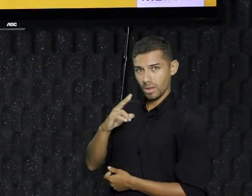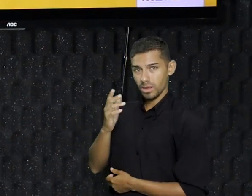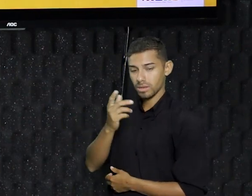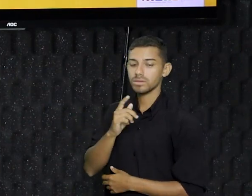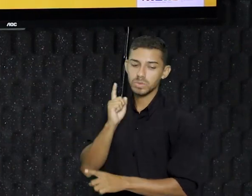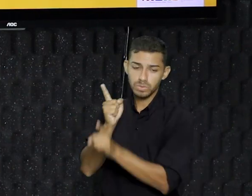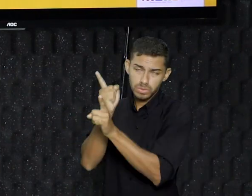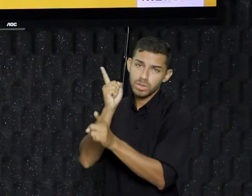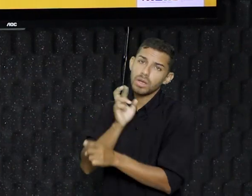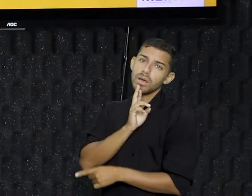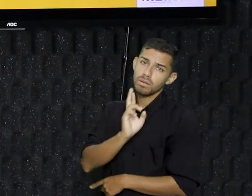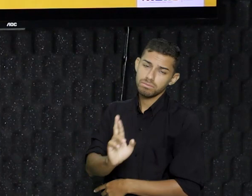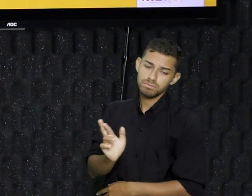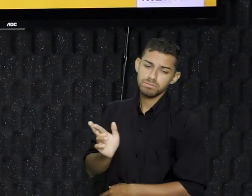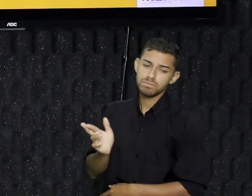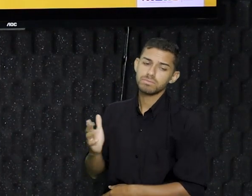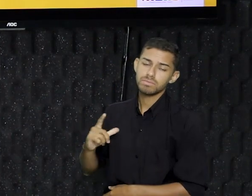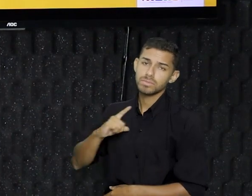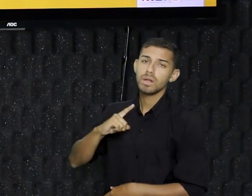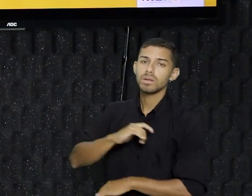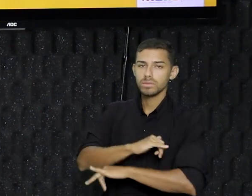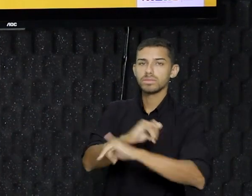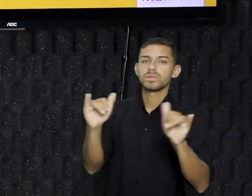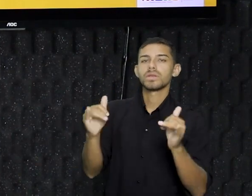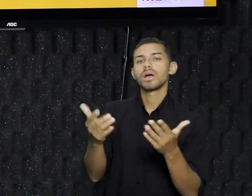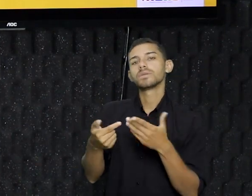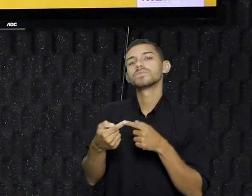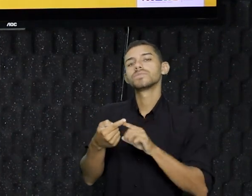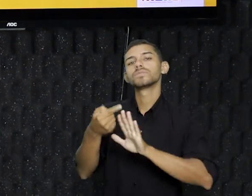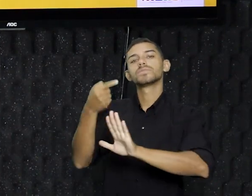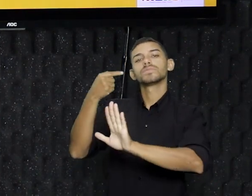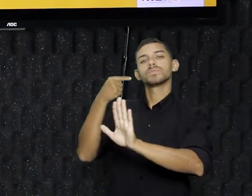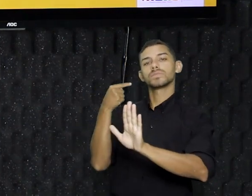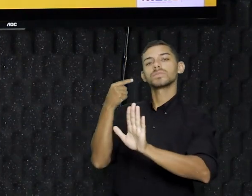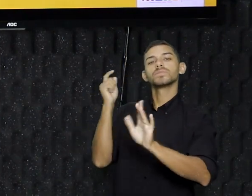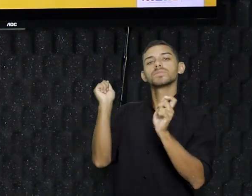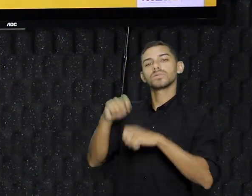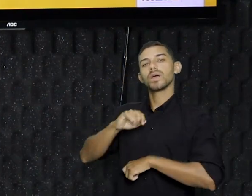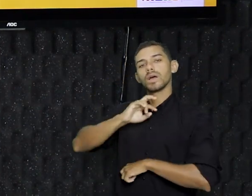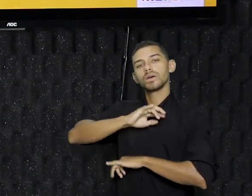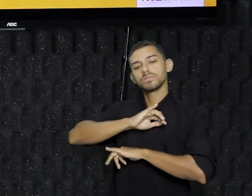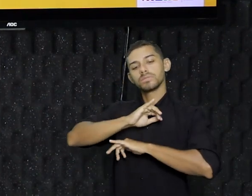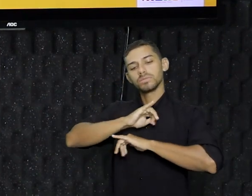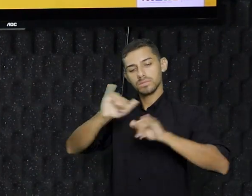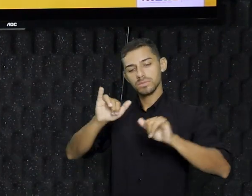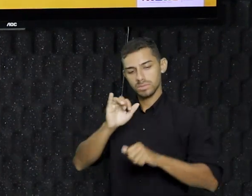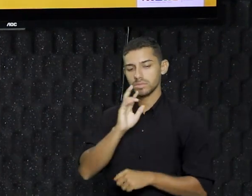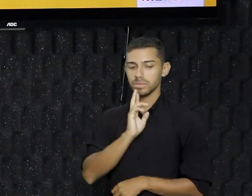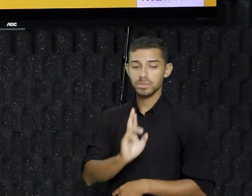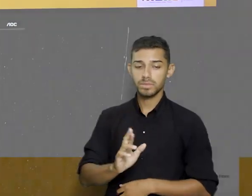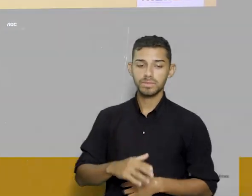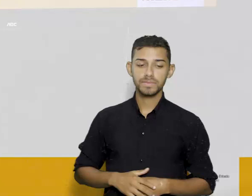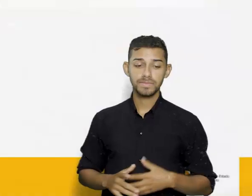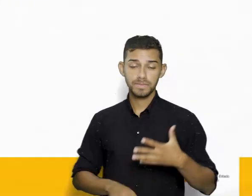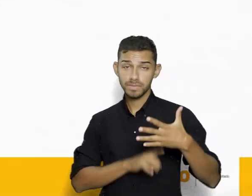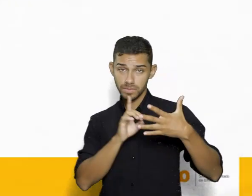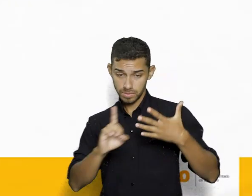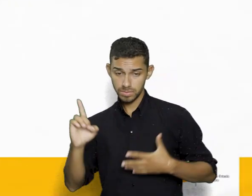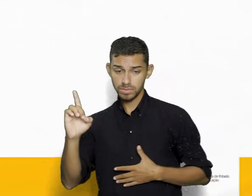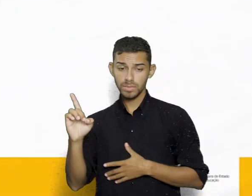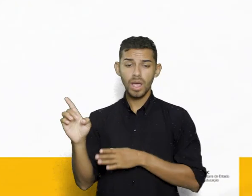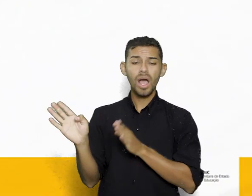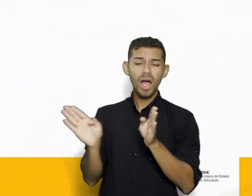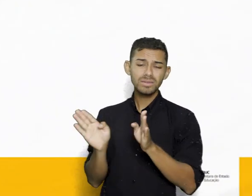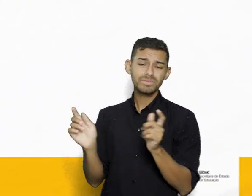a minha resposta né já que eu já dei o spoiler antes de informalidade a acessibilidade visto